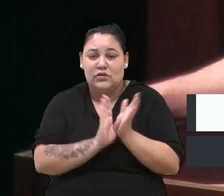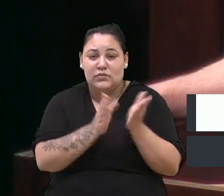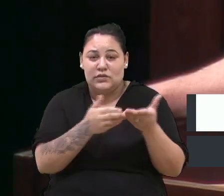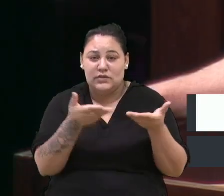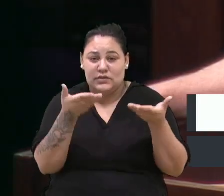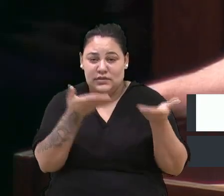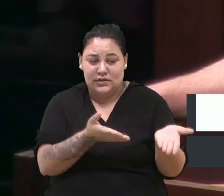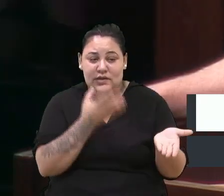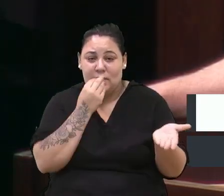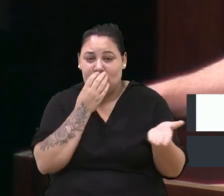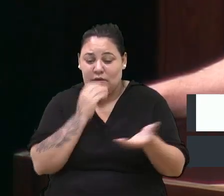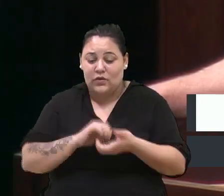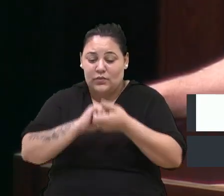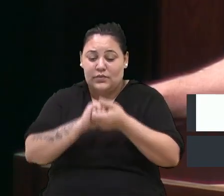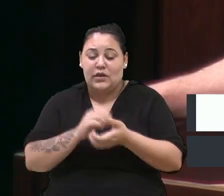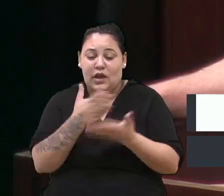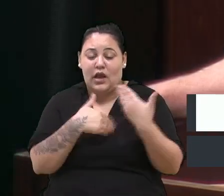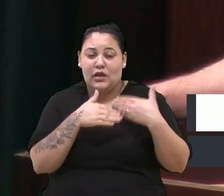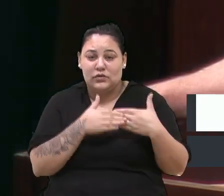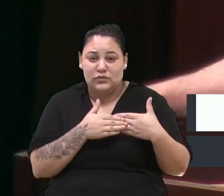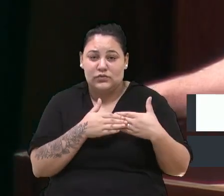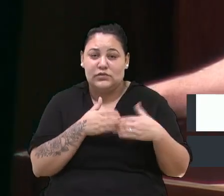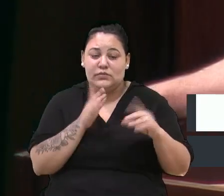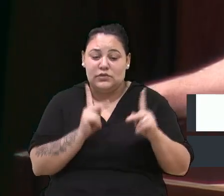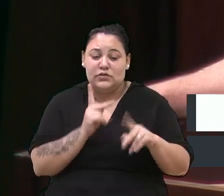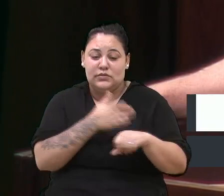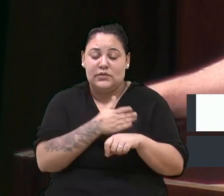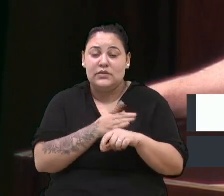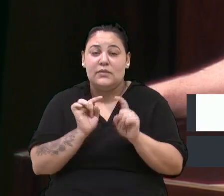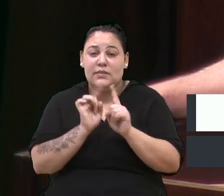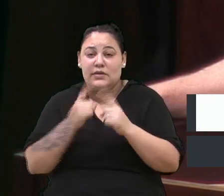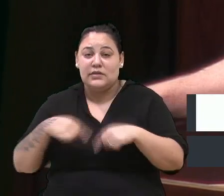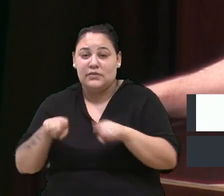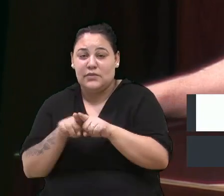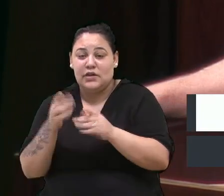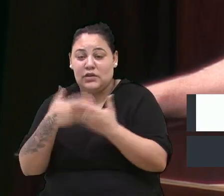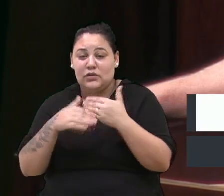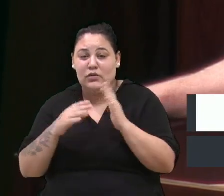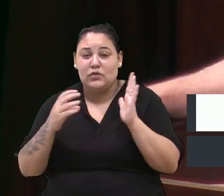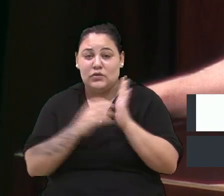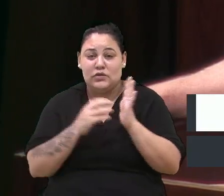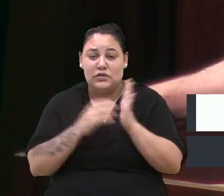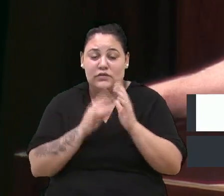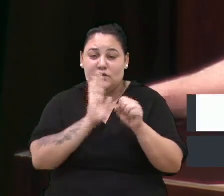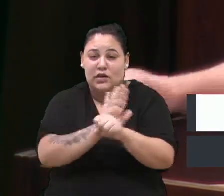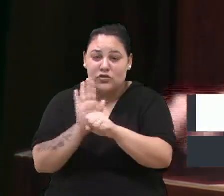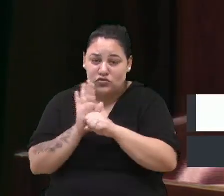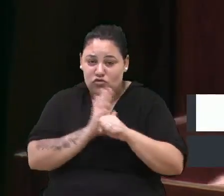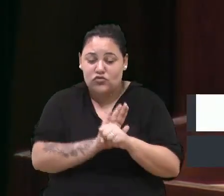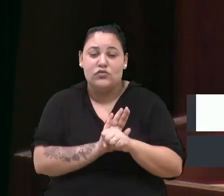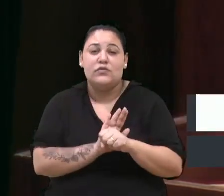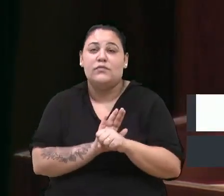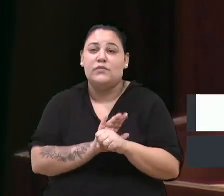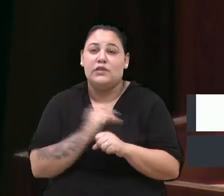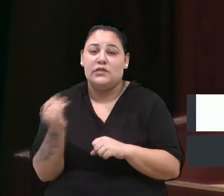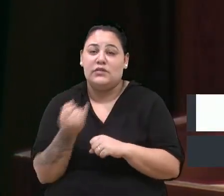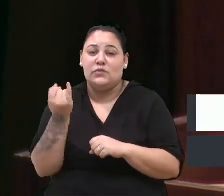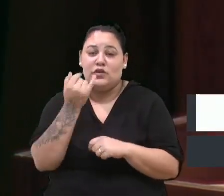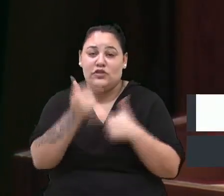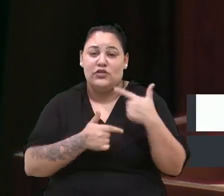cumprimentar todos os membros, mas também, né, todos os servidores que nos auxiliam nesta importante